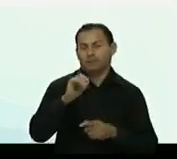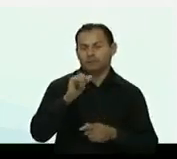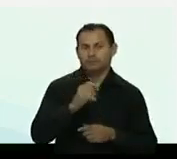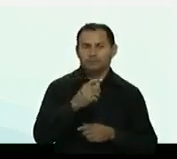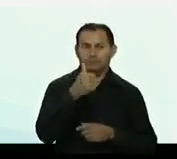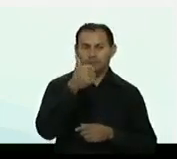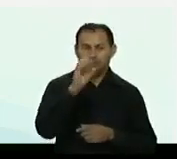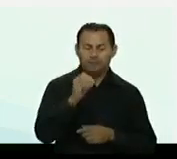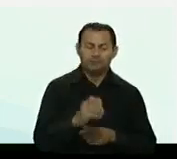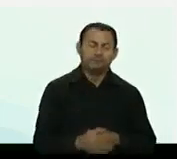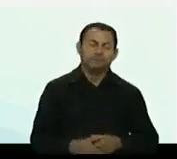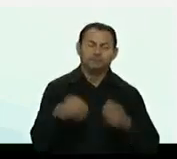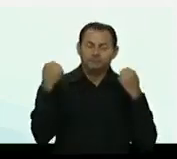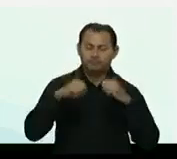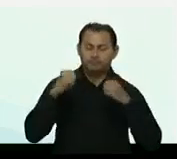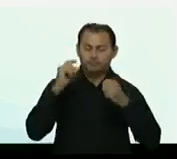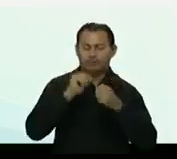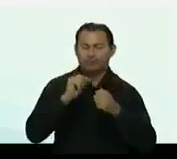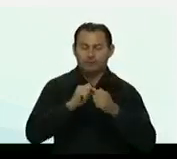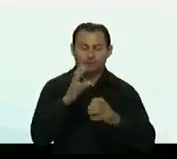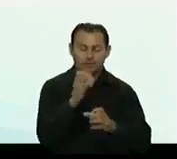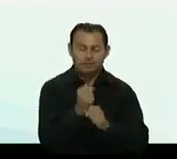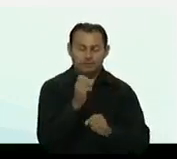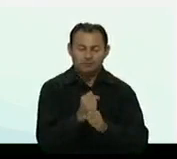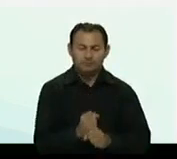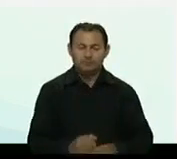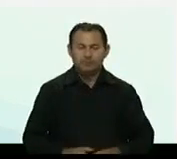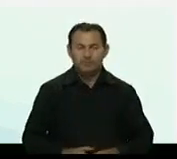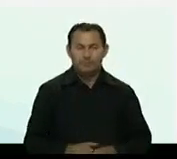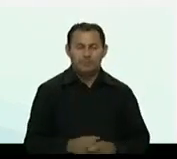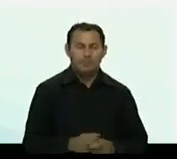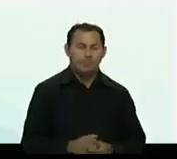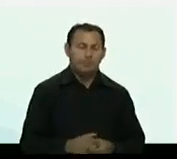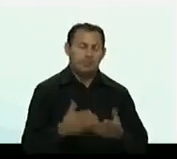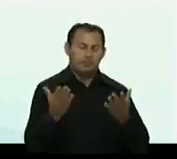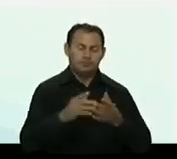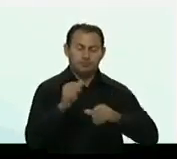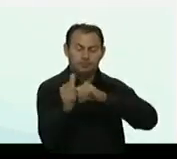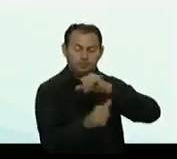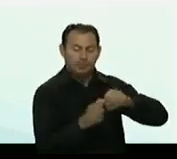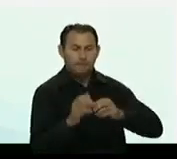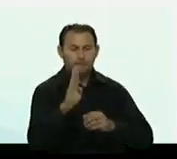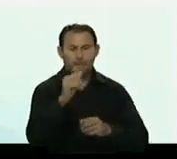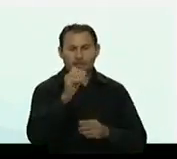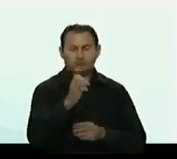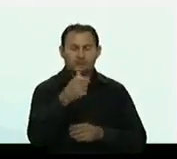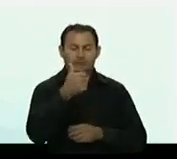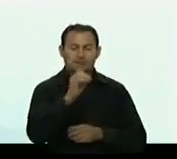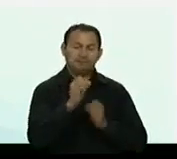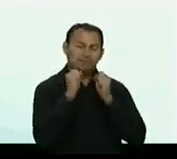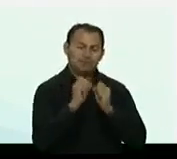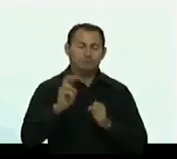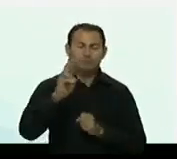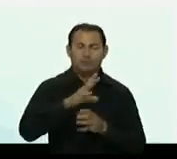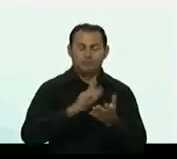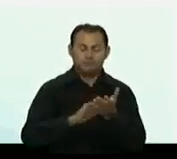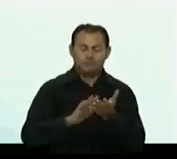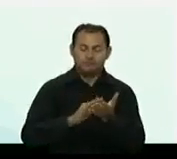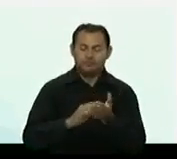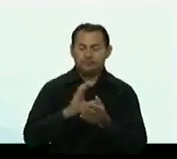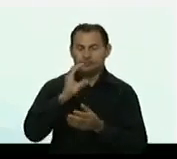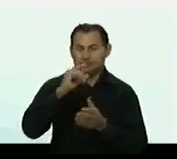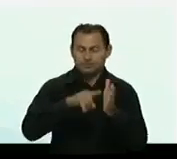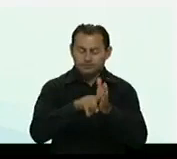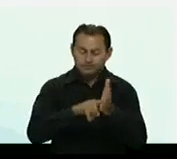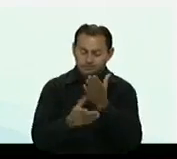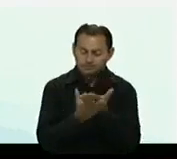base 10. Então, é necessário fazer esses cálculos. Então, mudando para a base 10, para assim poder usar uma calculadora científica,